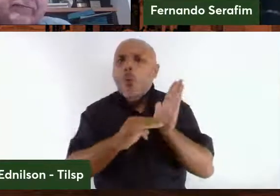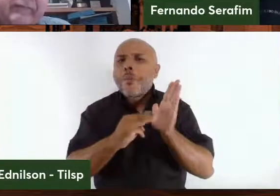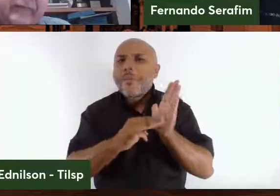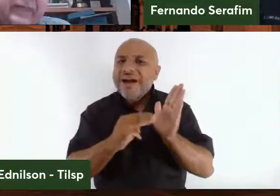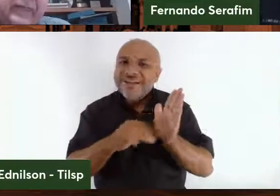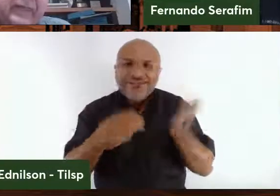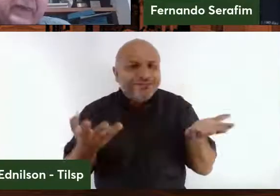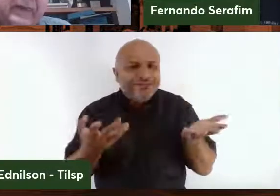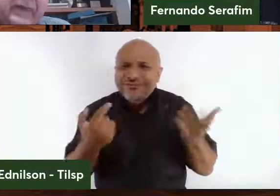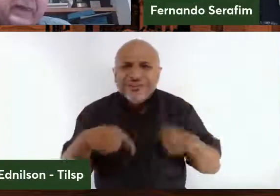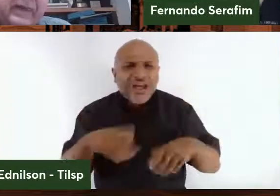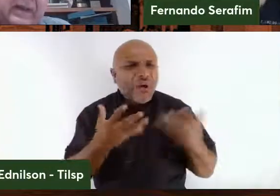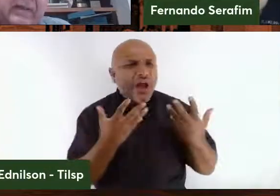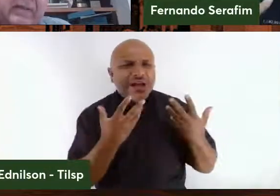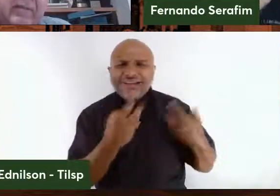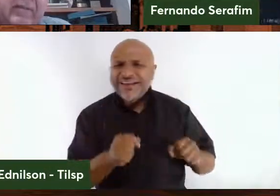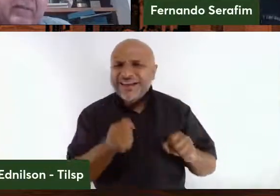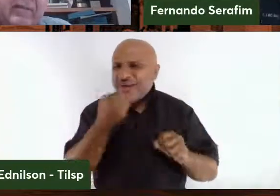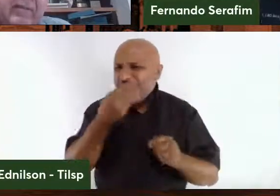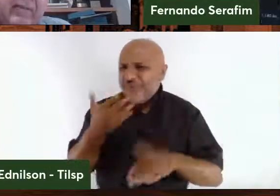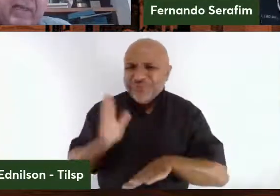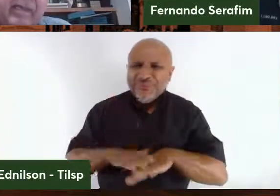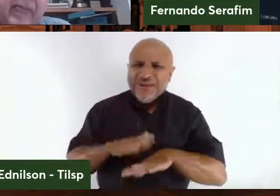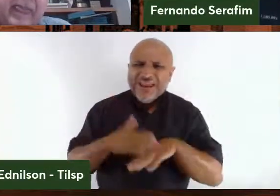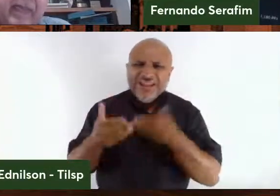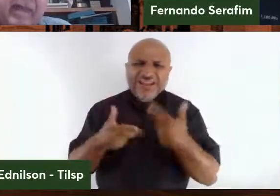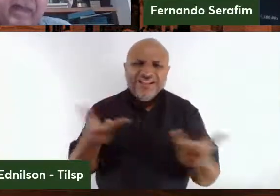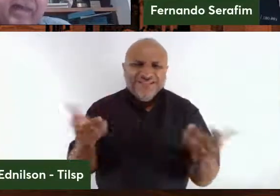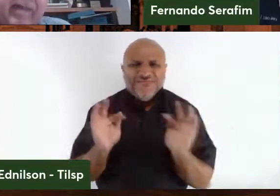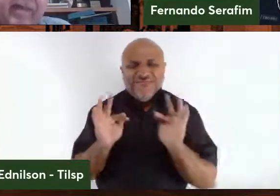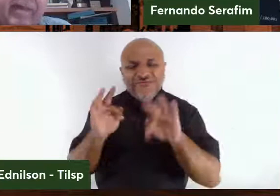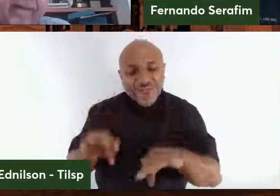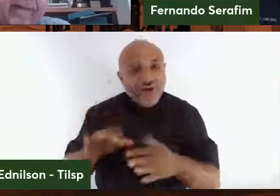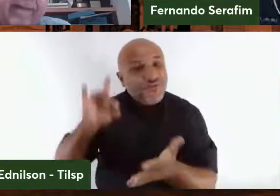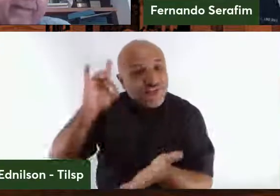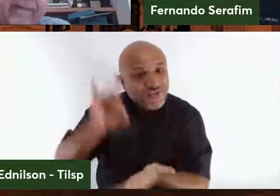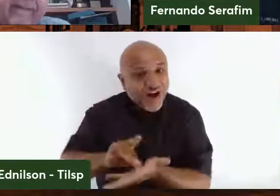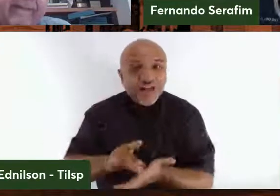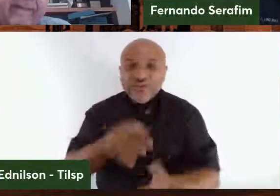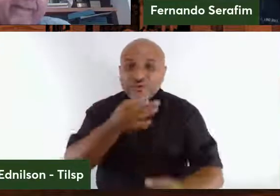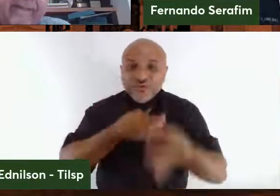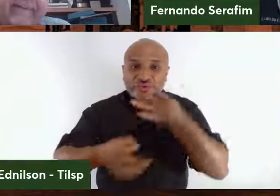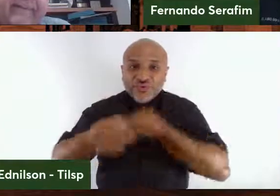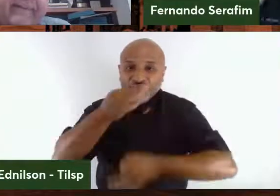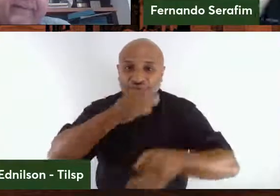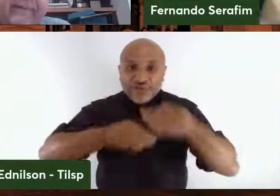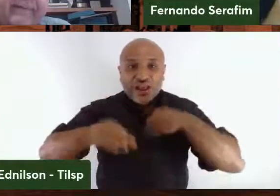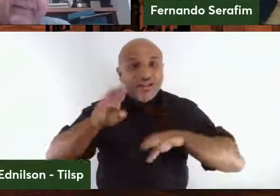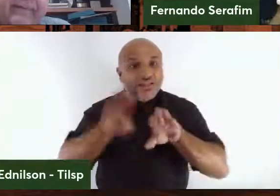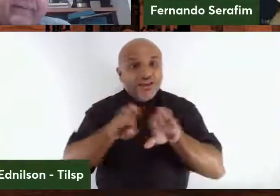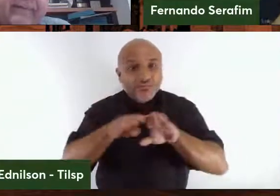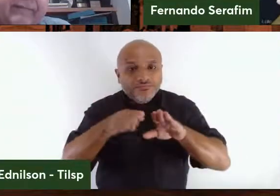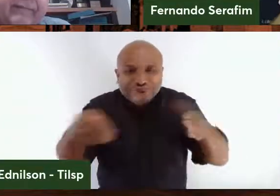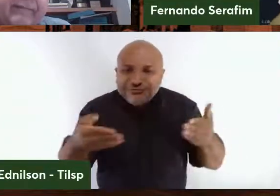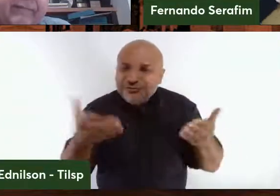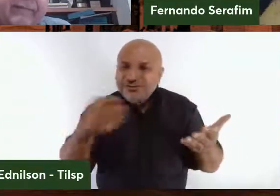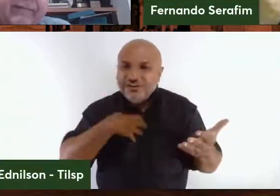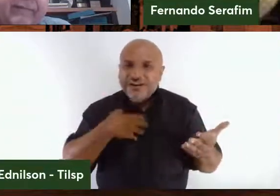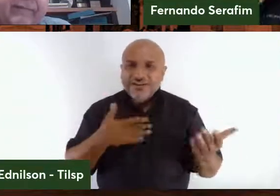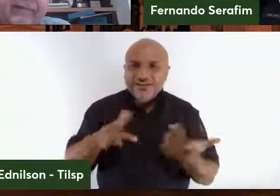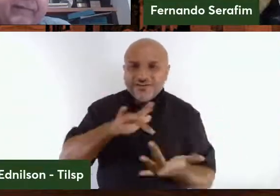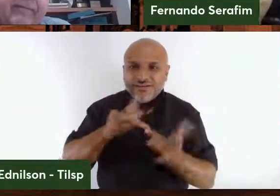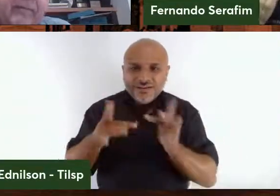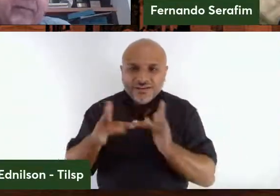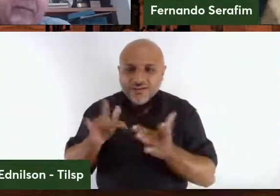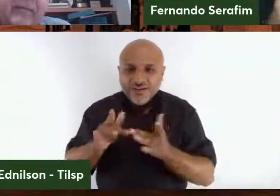não aceitarem muito bem, muitas vezes, esses finais, de fato, sugestivos ou até ambíguos, né, essas relações entre os